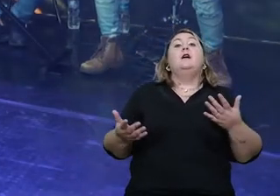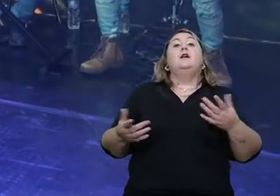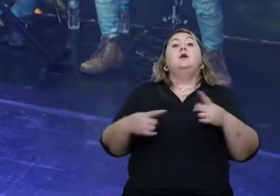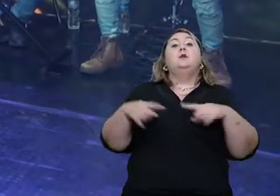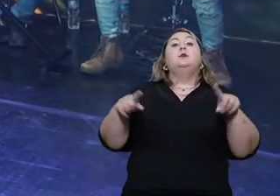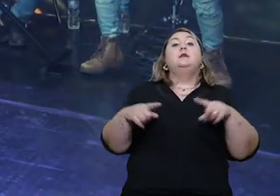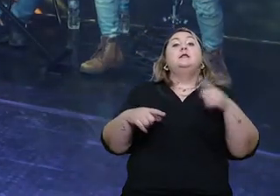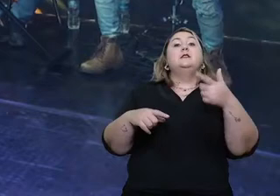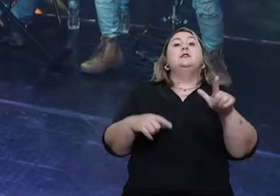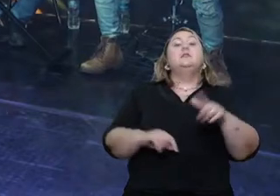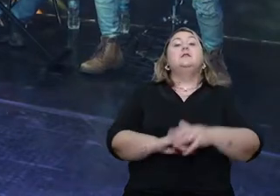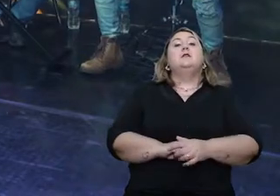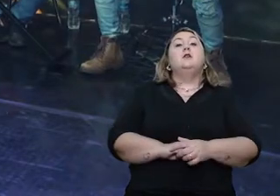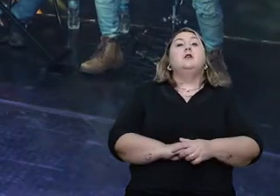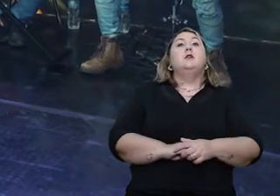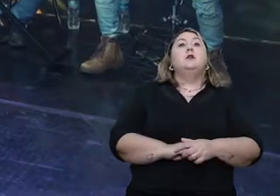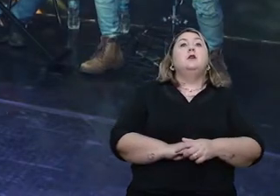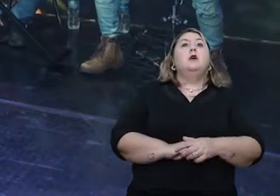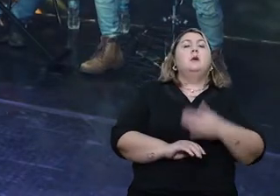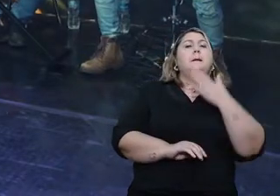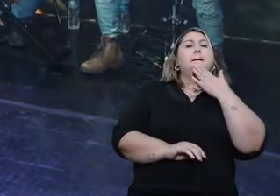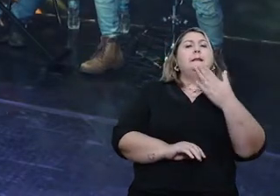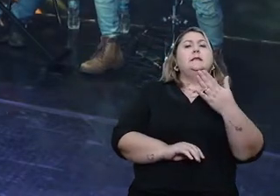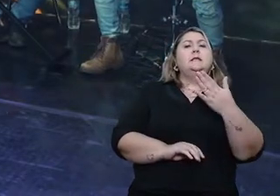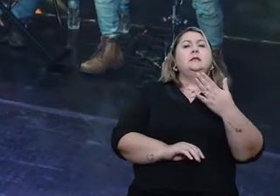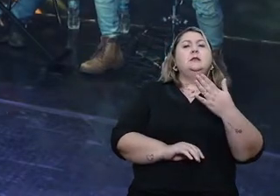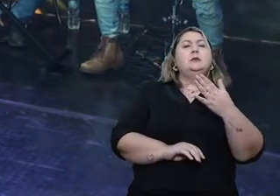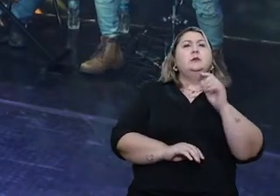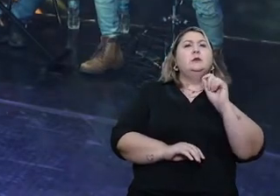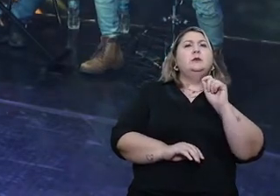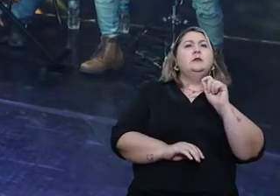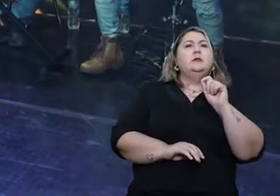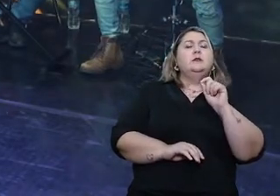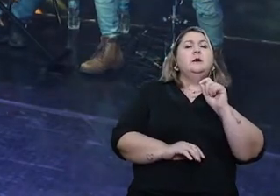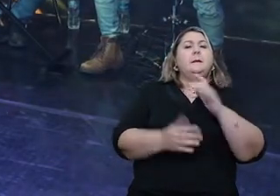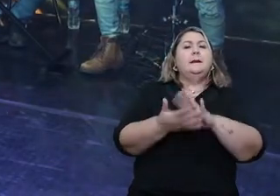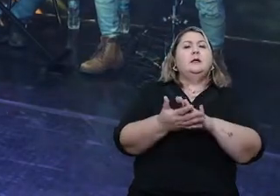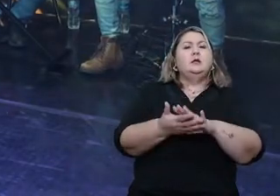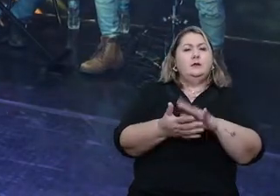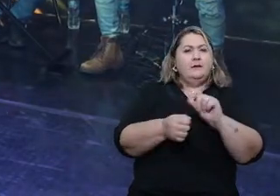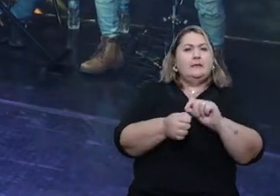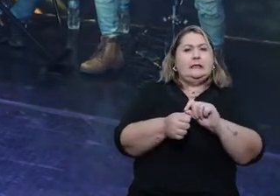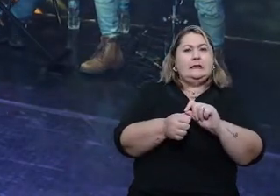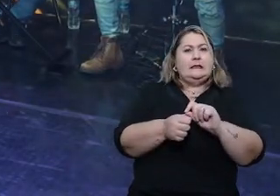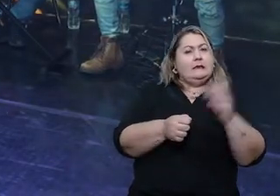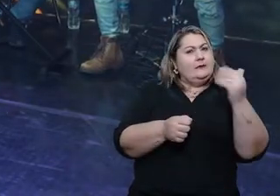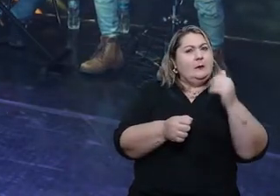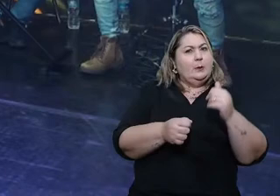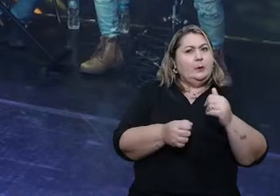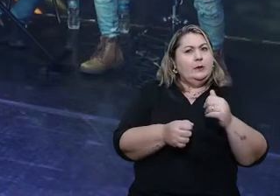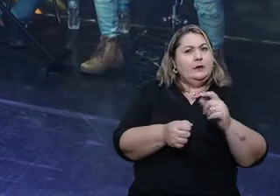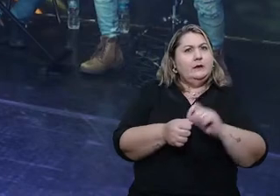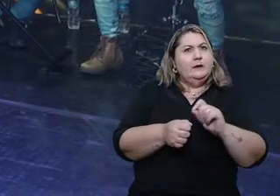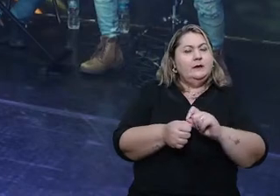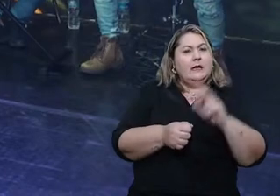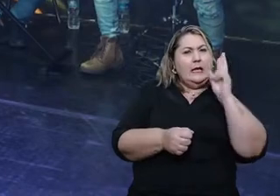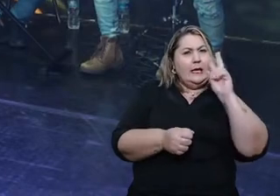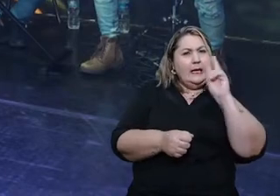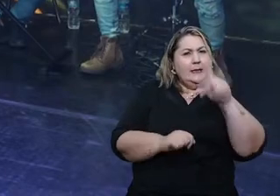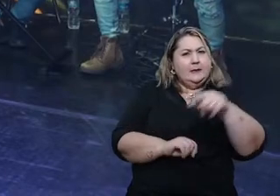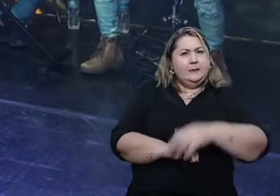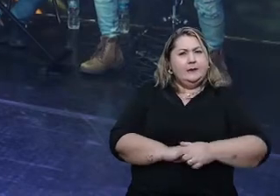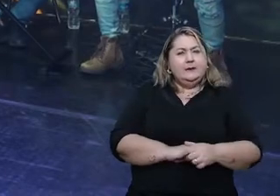Vamos de mais música, então? Vamos. Vamos atender um pedido que o pessoal pediu lá? Vamos. Pediram uns pagodinhos, vamos fazer? Vamos fazer, vamos então. Vamos ver quem lembra assim, ó.